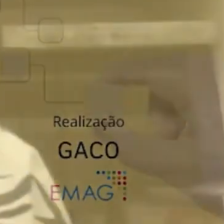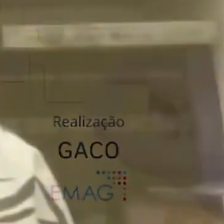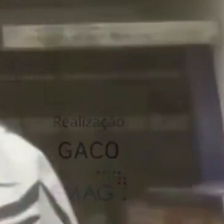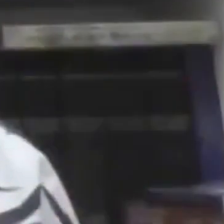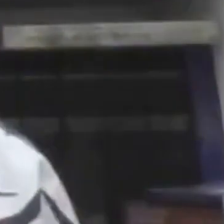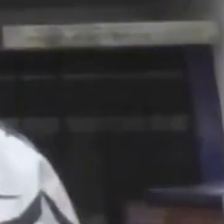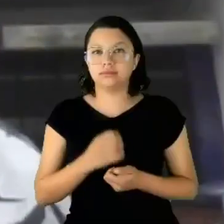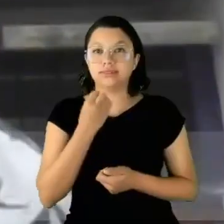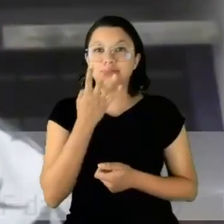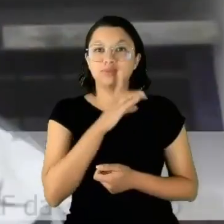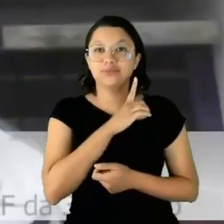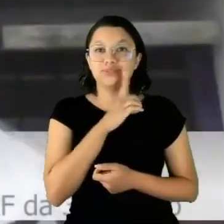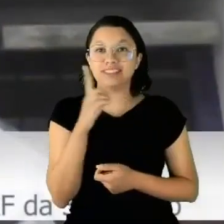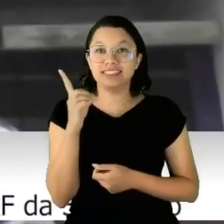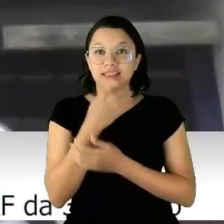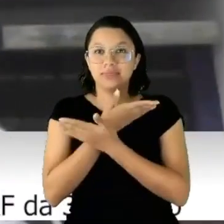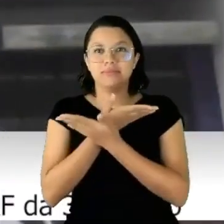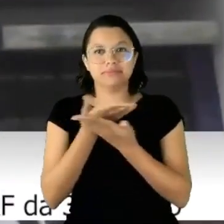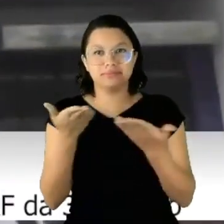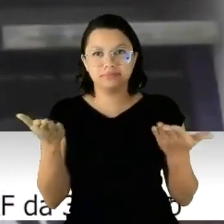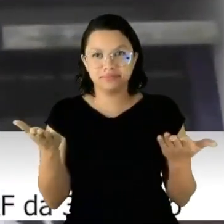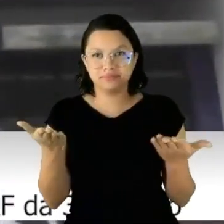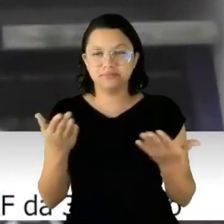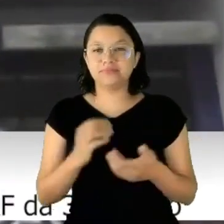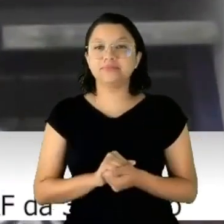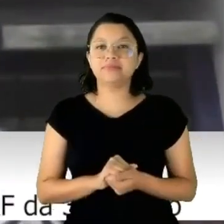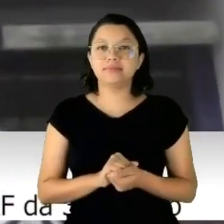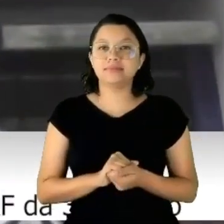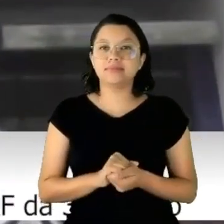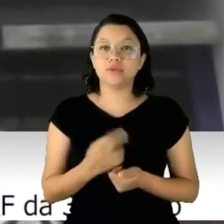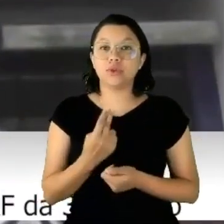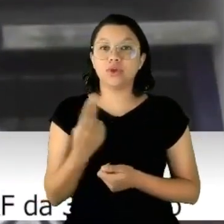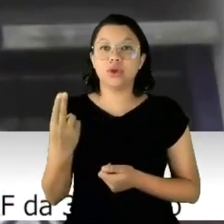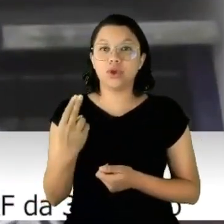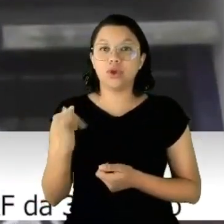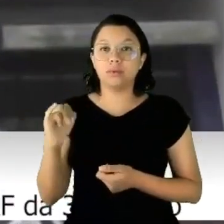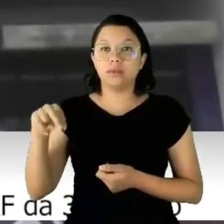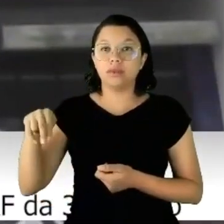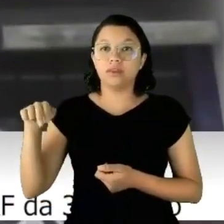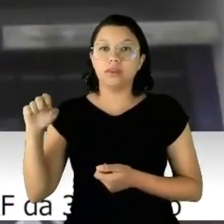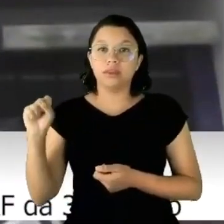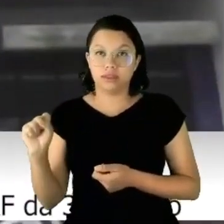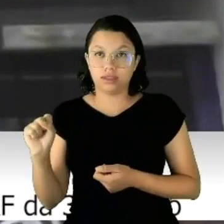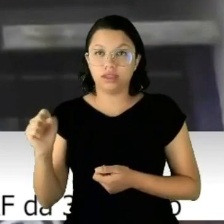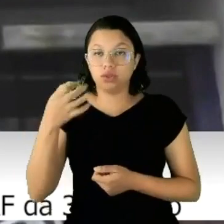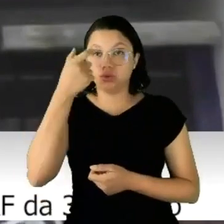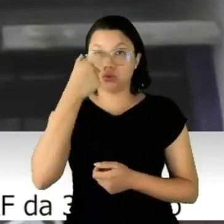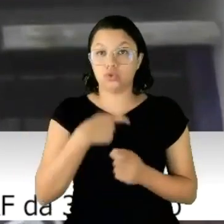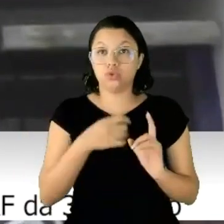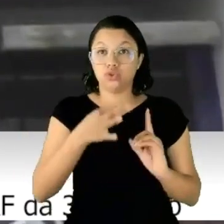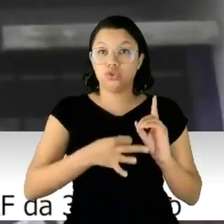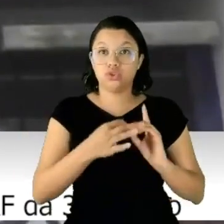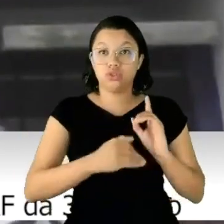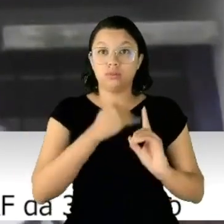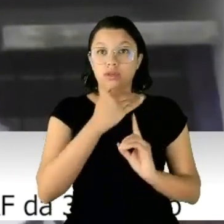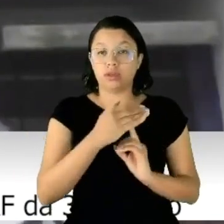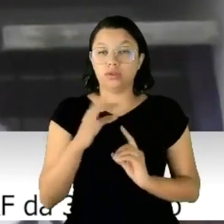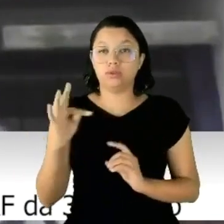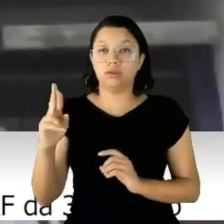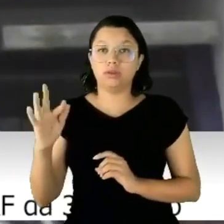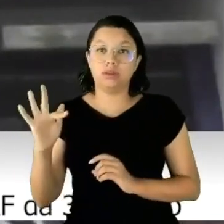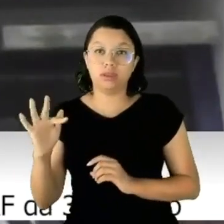Bom dia a todas e todos, eu me chamo Inês Virginia, sou desembargadora do TRF3,